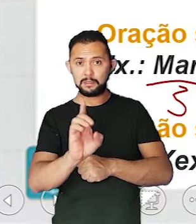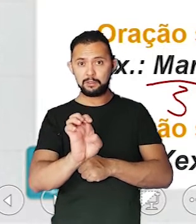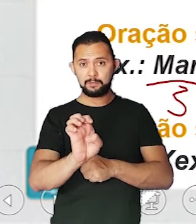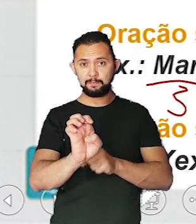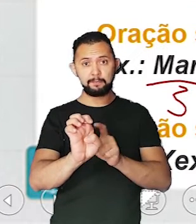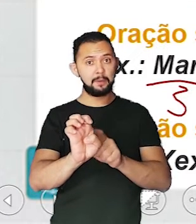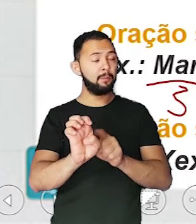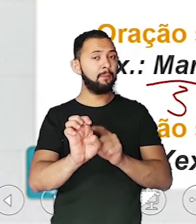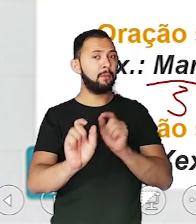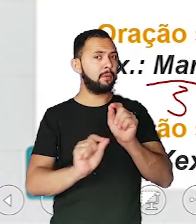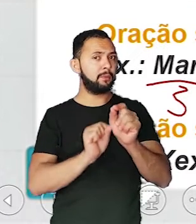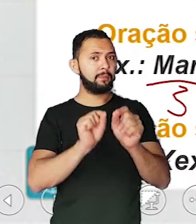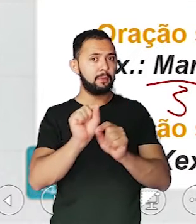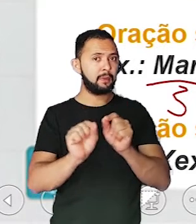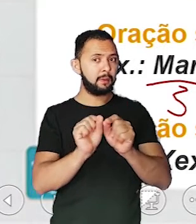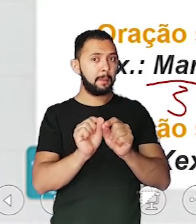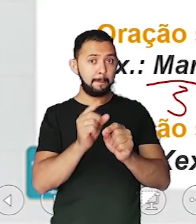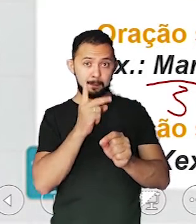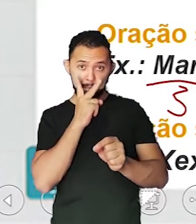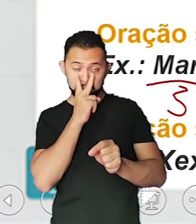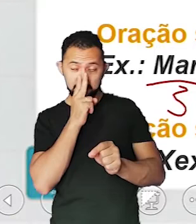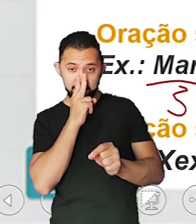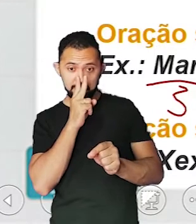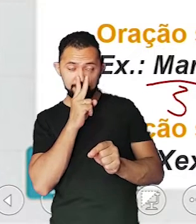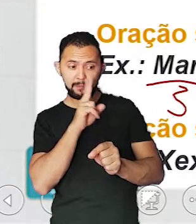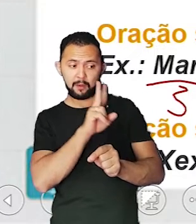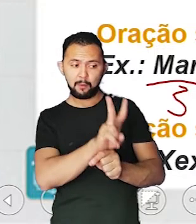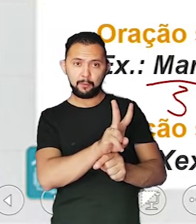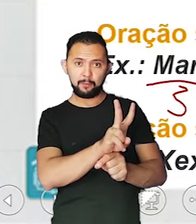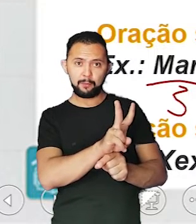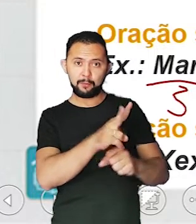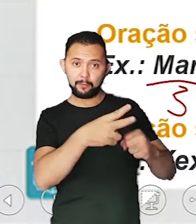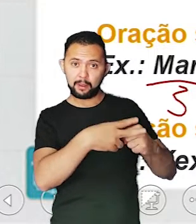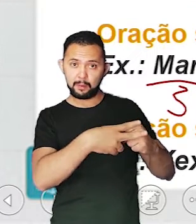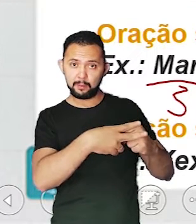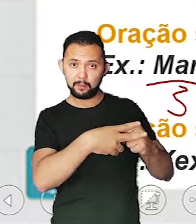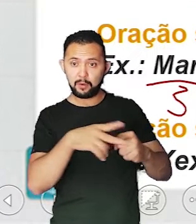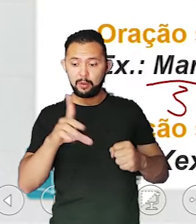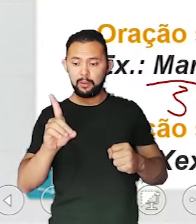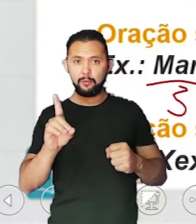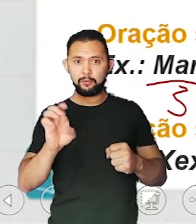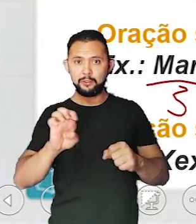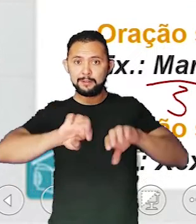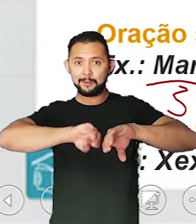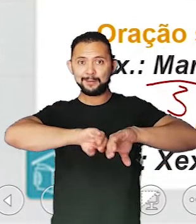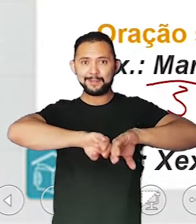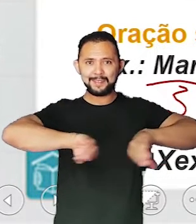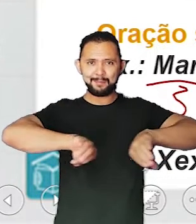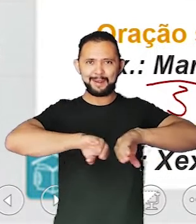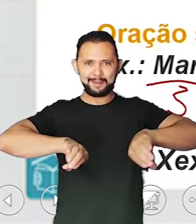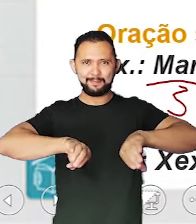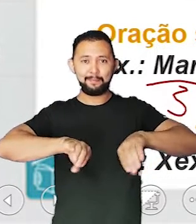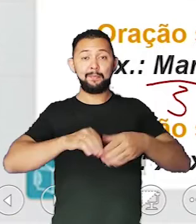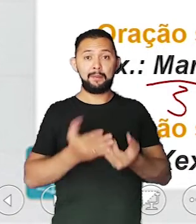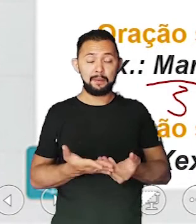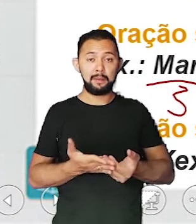aqui, esse de, ele não está ligado ao verbo. Maria ficou de. Não, ele não está ligado. Diferente aqui, ó. Marta não